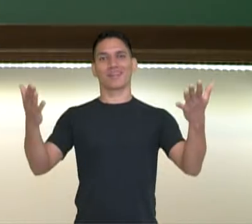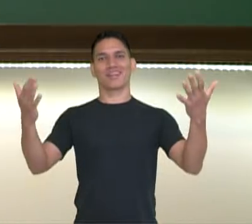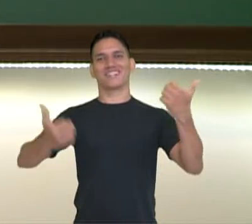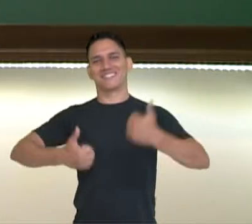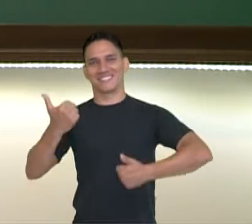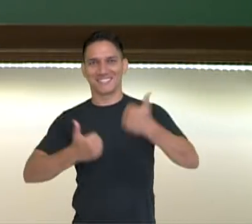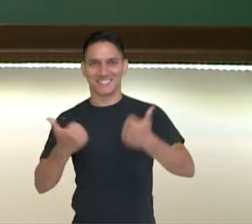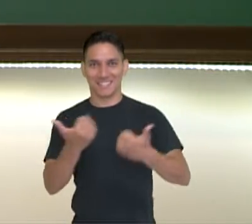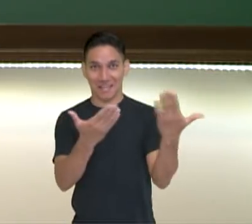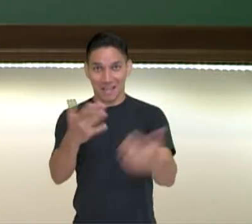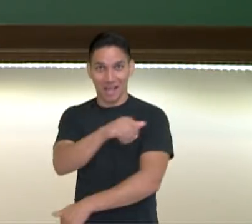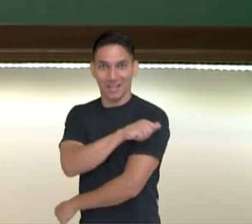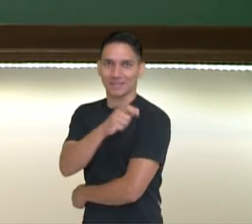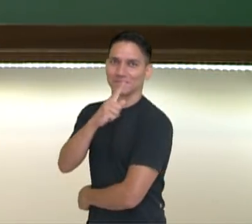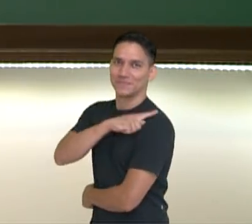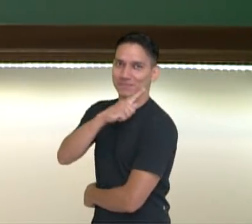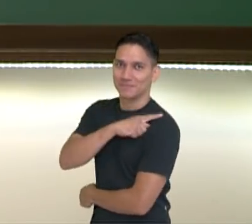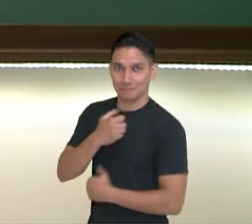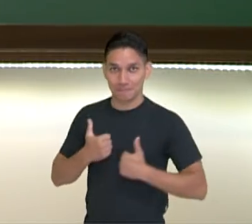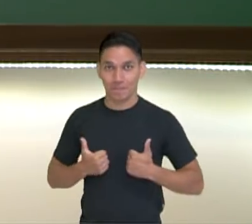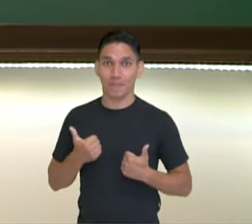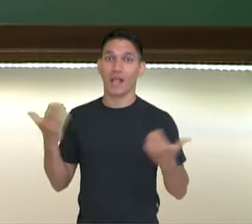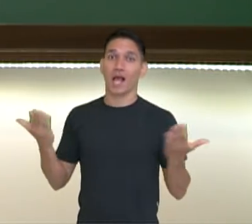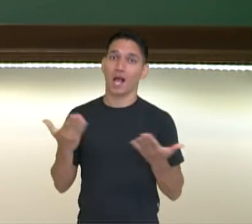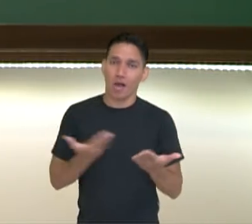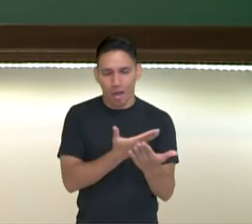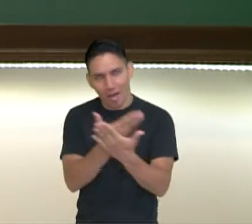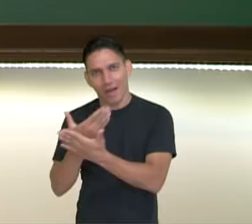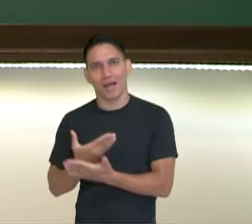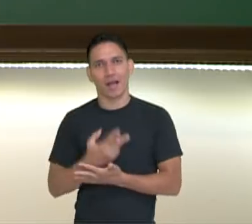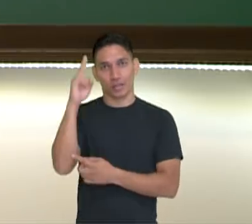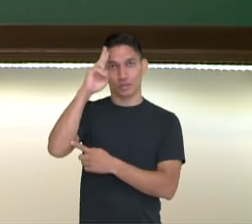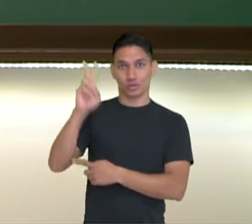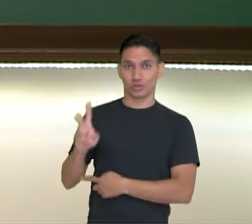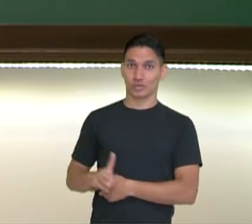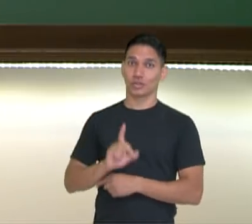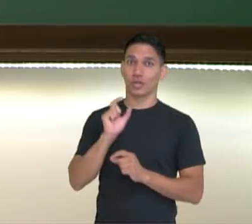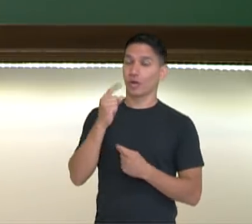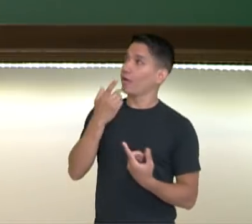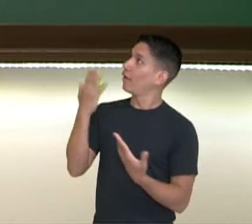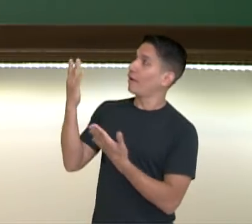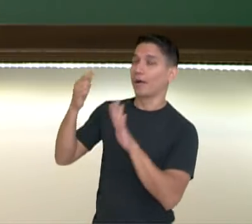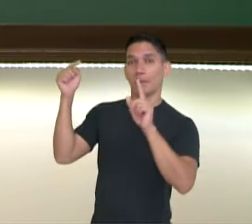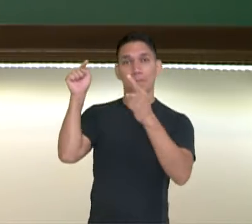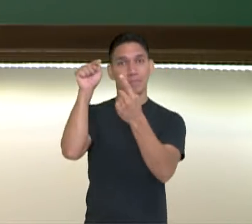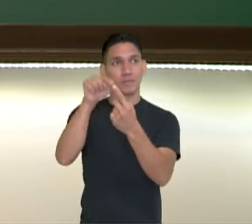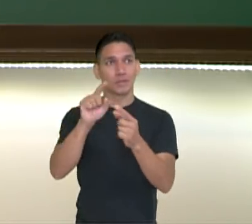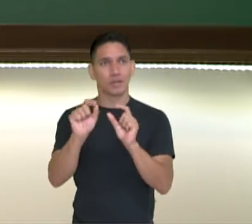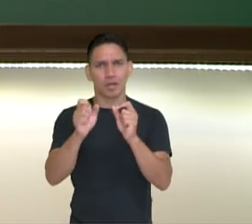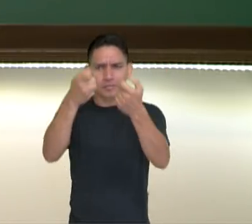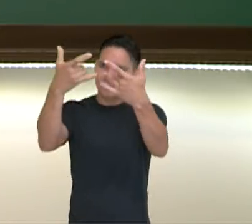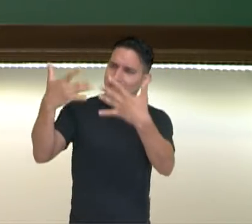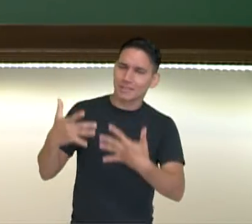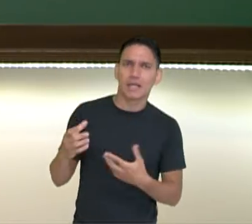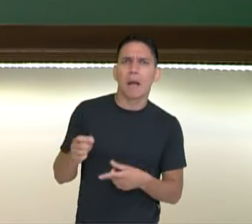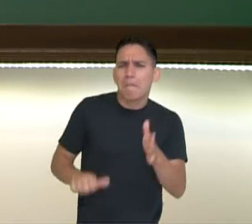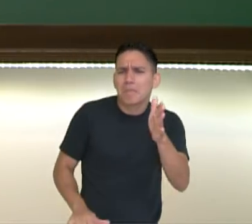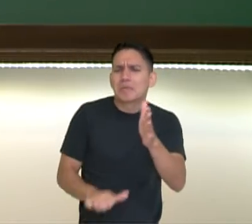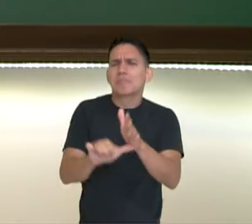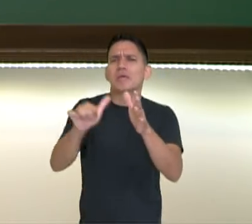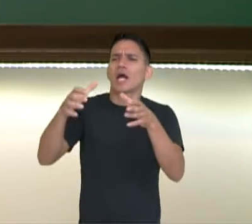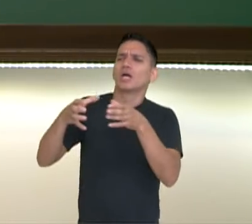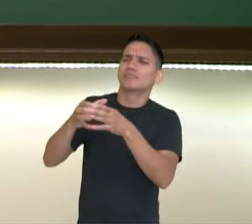Saudações, alunos da primeira série. Estamos aqui para mais uma aula de História, em que nessa aula nós vamos falar sobre uma das primeiras